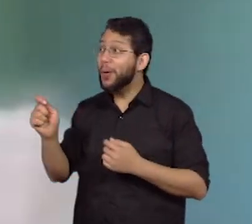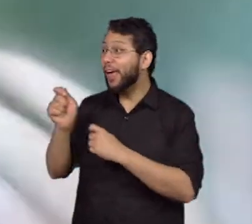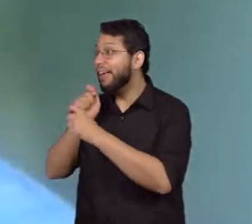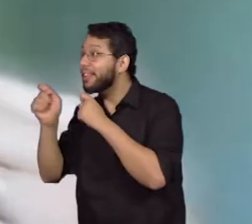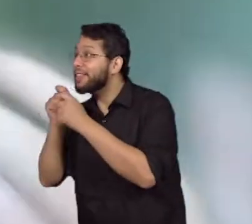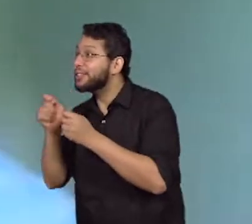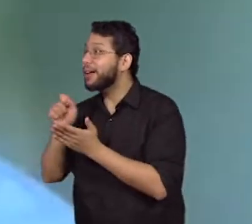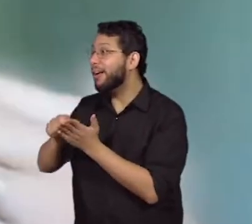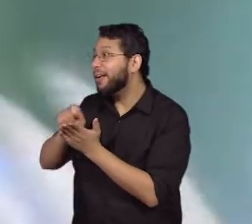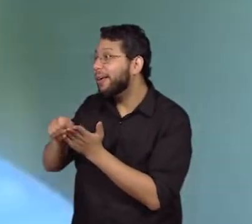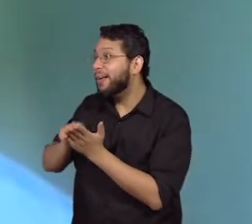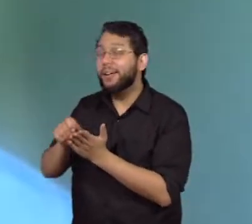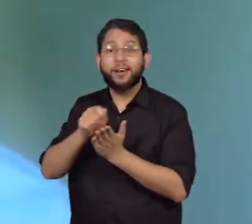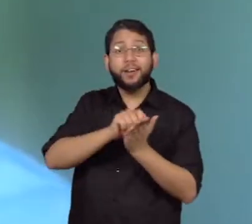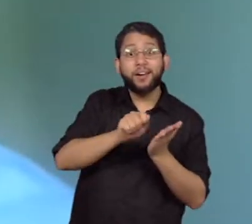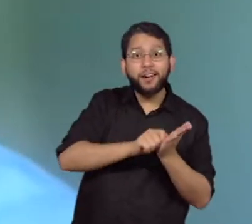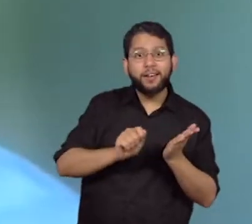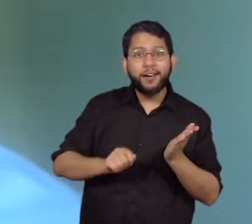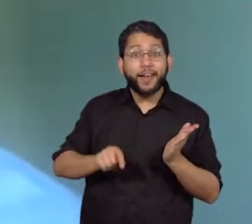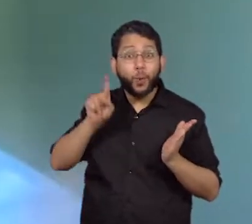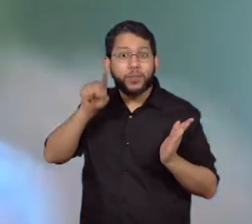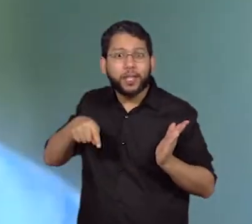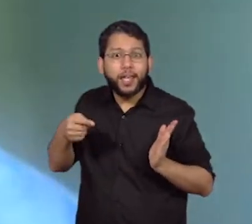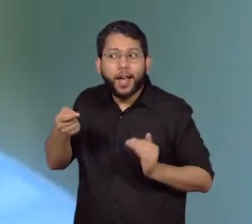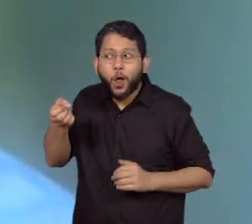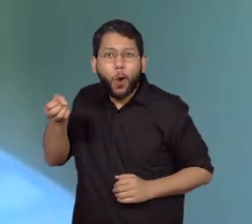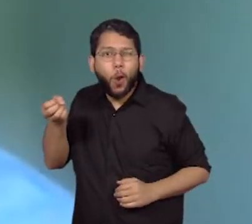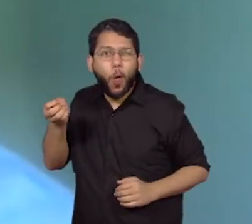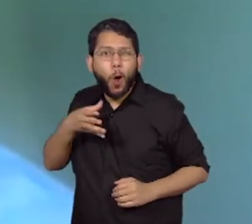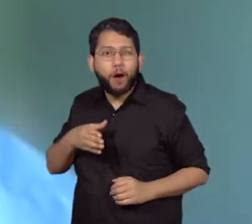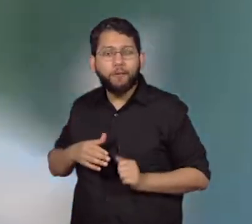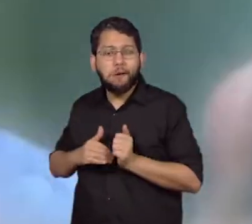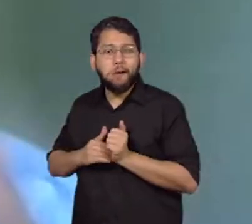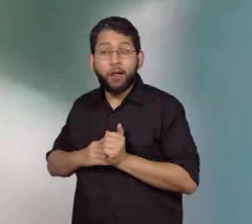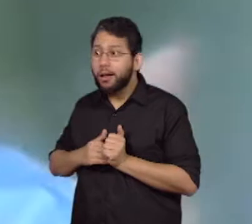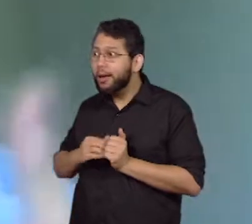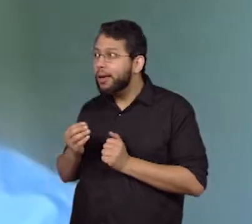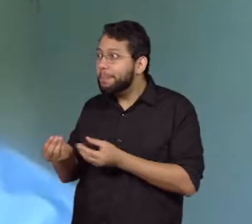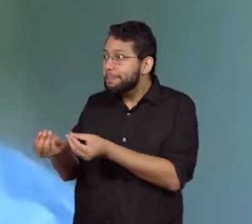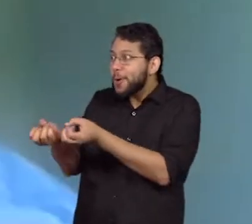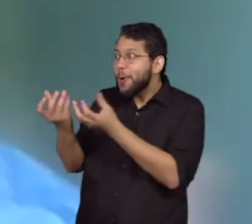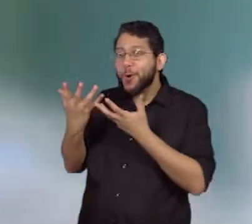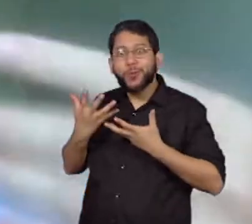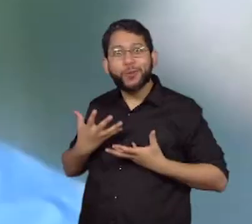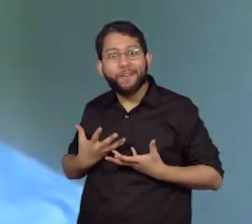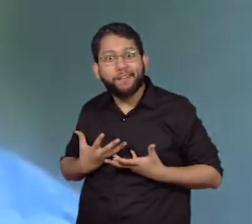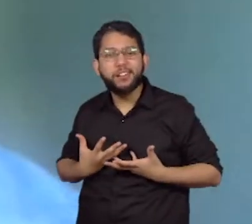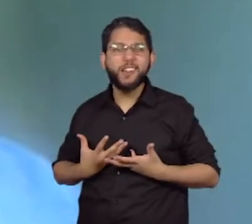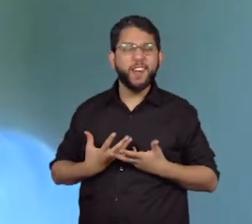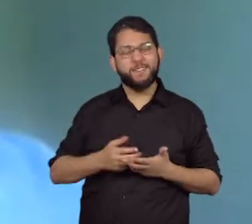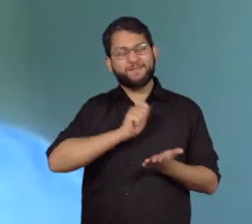E eu conseguia muito furo. Porque no final a pessoa se acostuma com você, então eu comecei a me aproximar